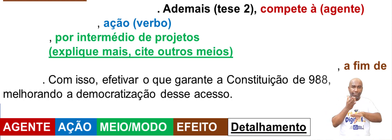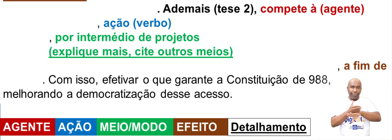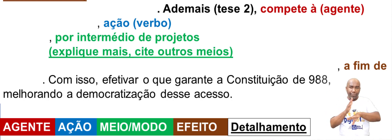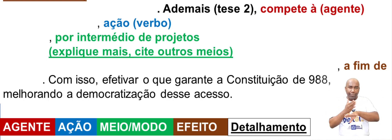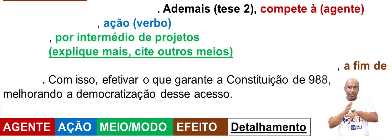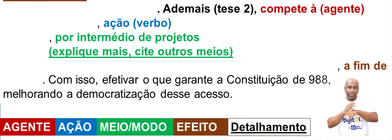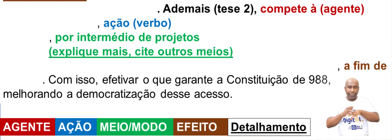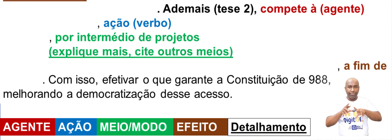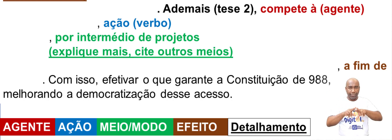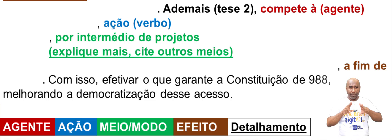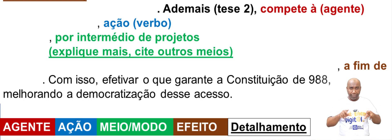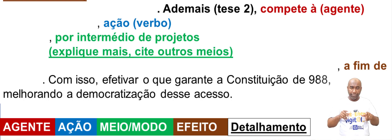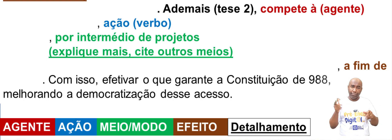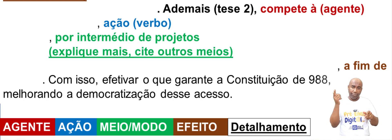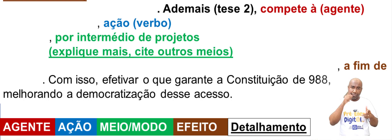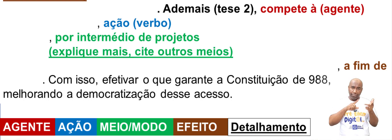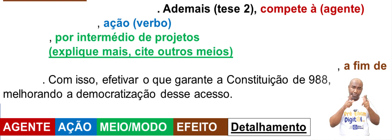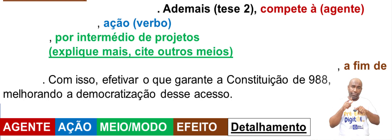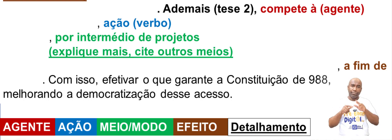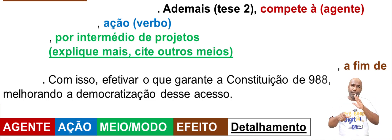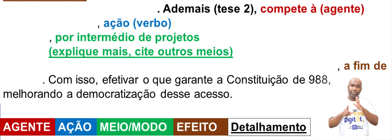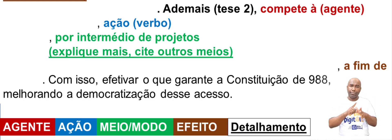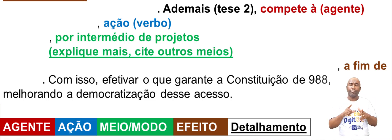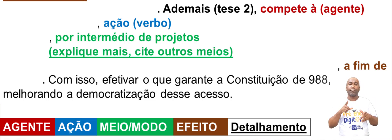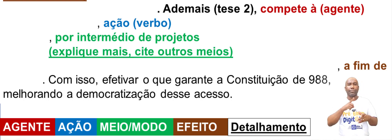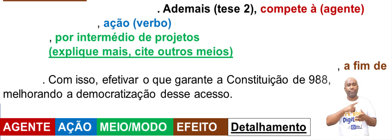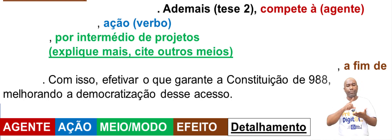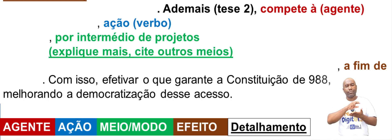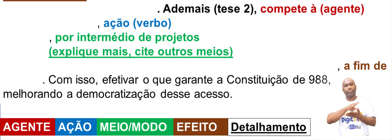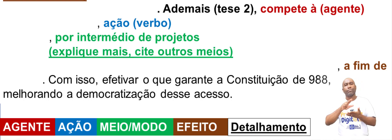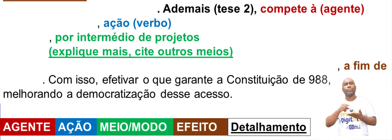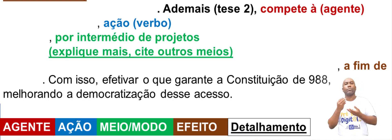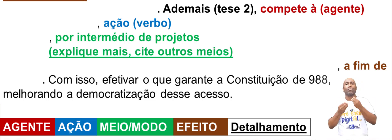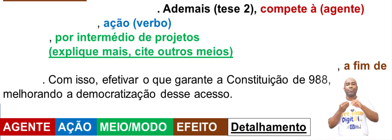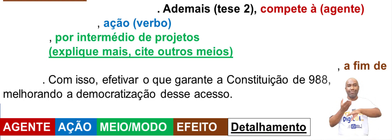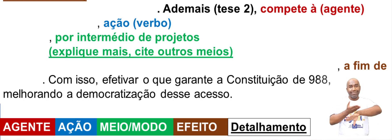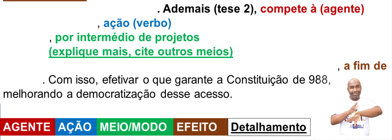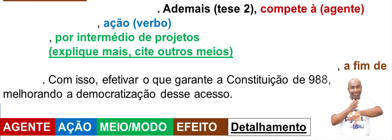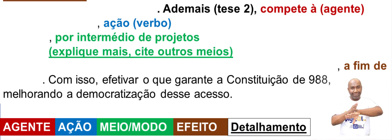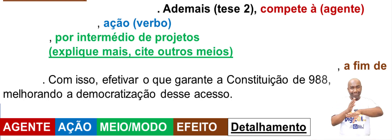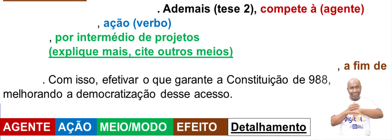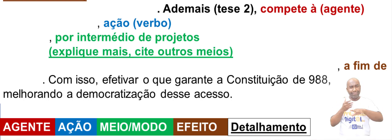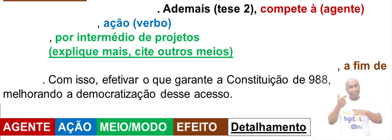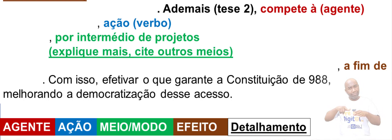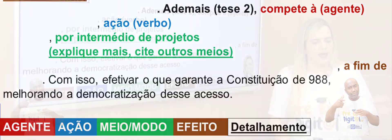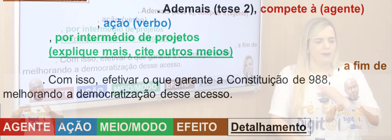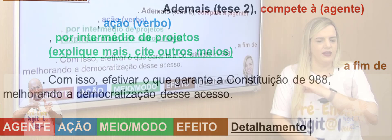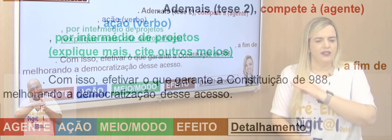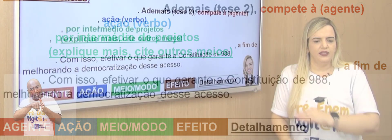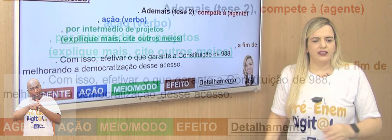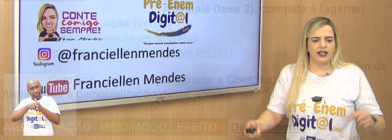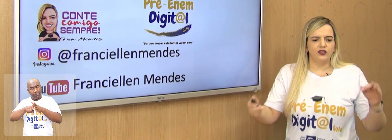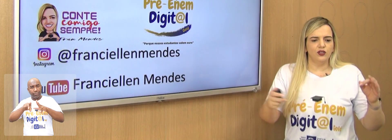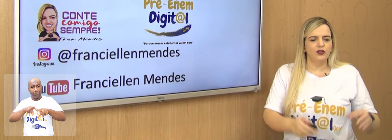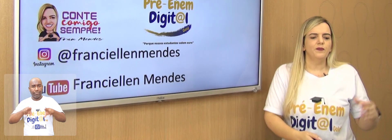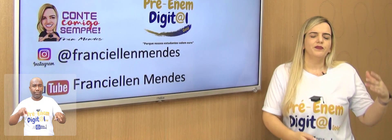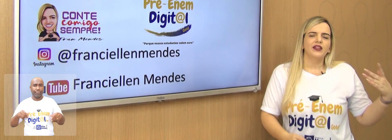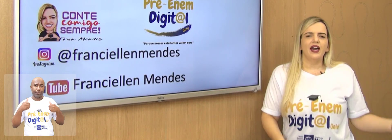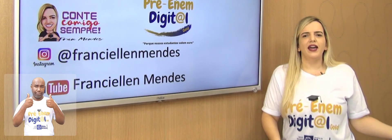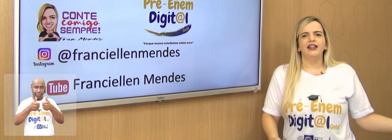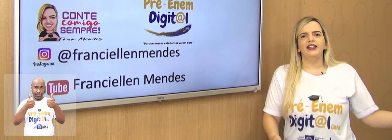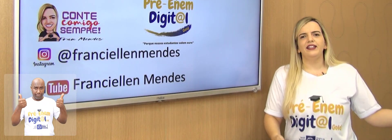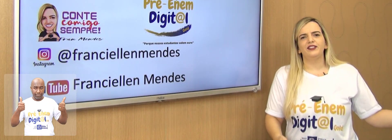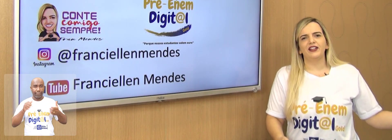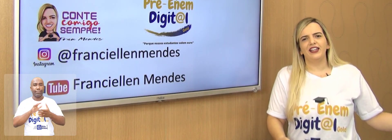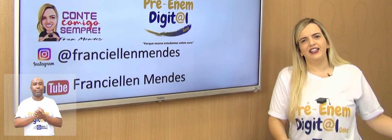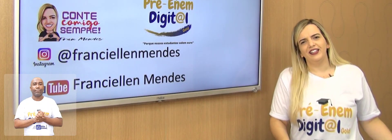e tentar utilizar esse mesclando com outros que você pesquisar, não tem problema, certo?